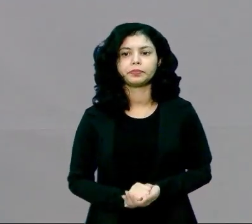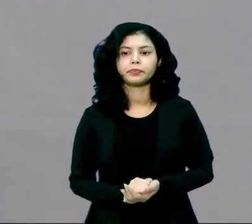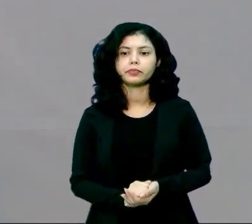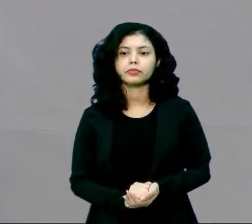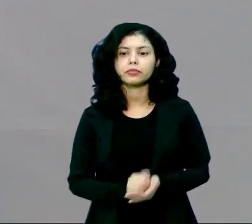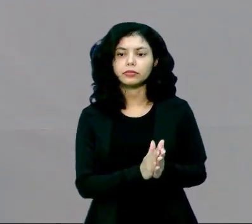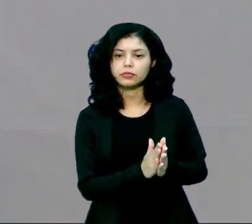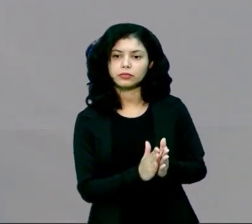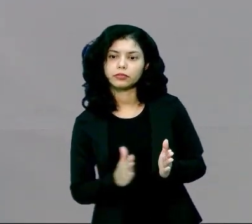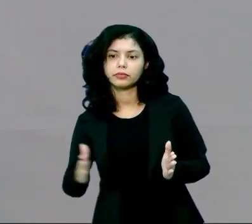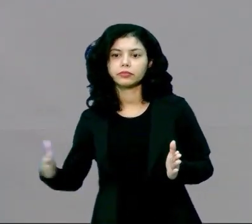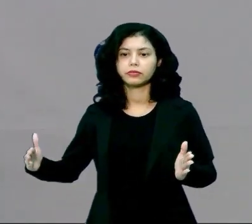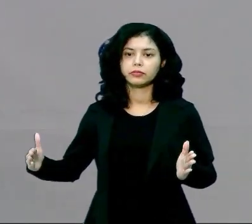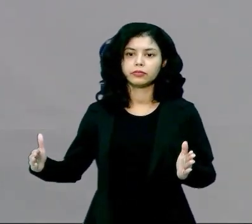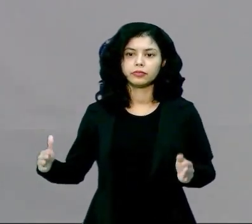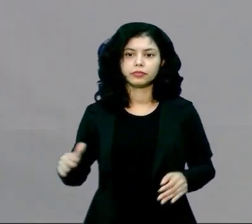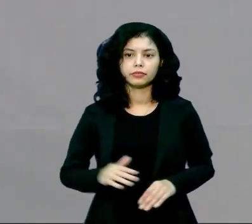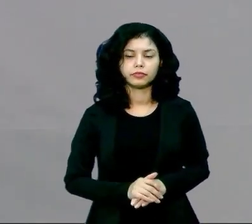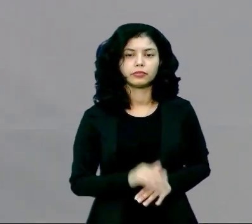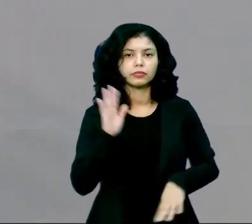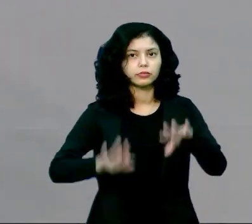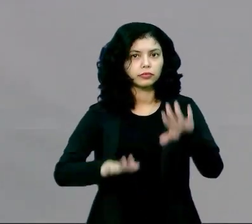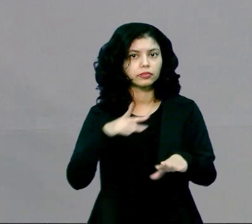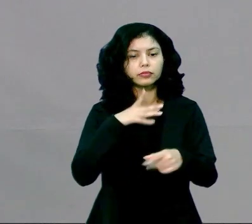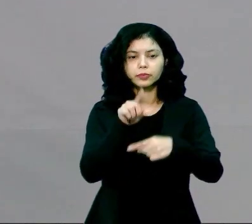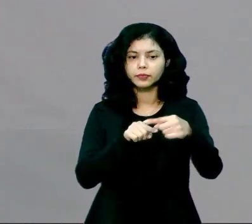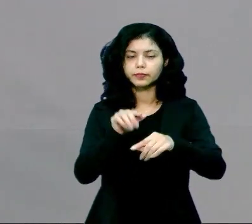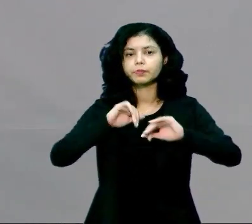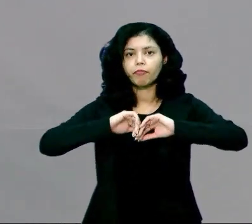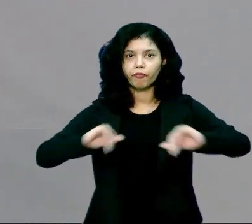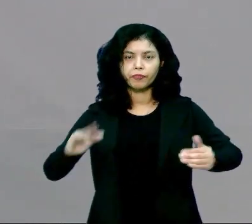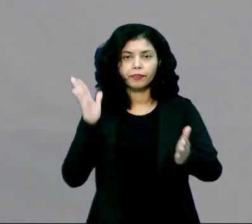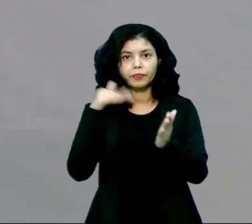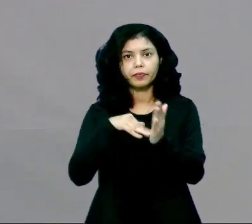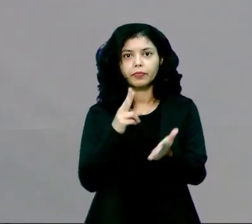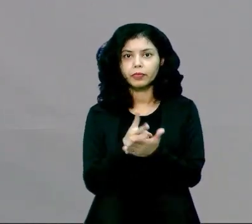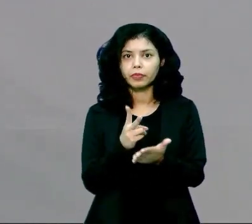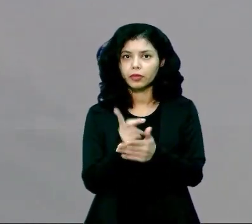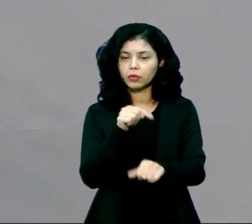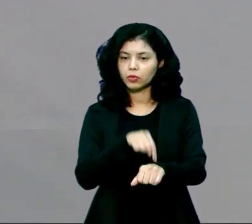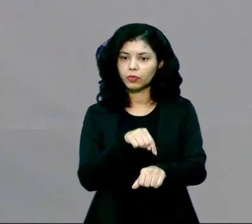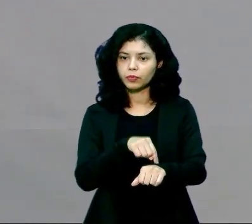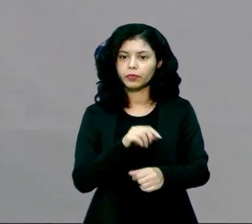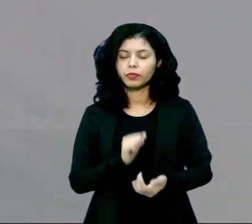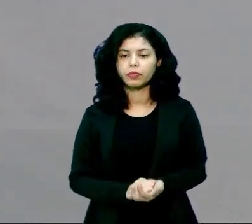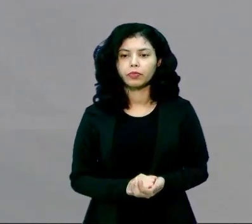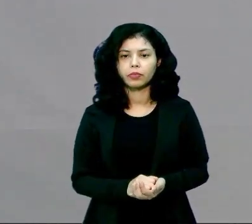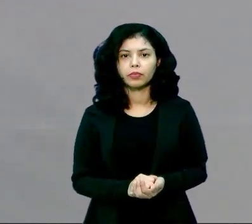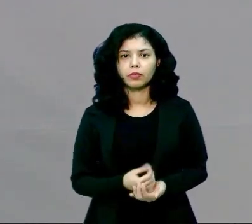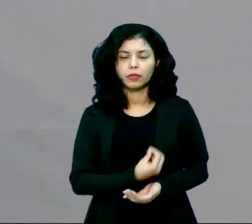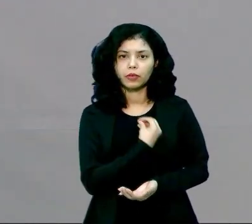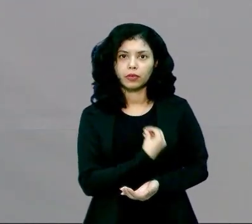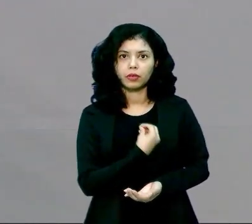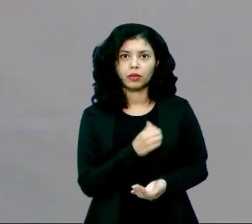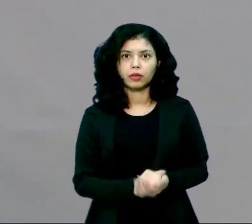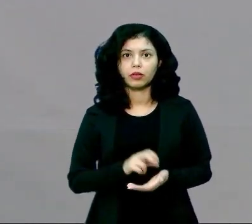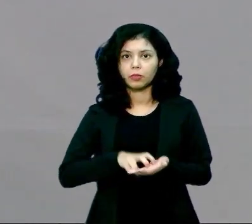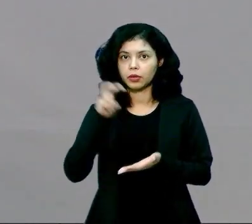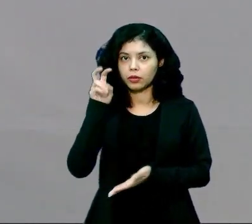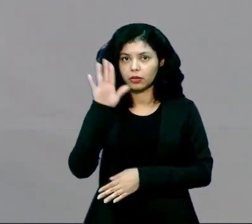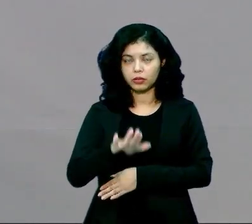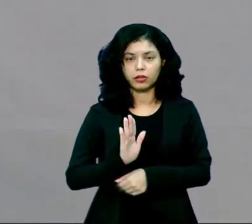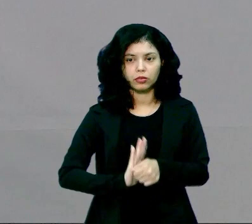é cronológico, tá? Às vezes ele se divide até dentro do próprio tempo, né? Como o caso do presente, manhã, tarde e